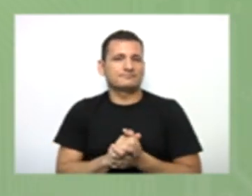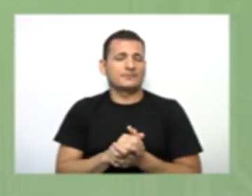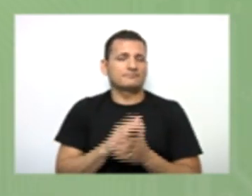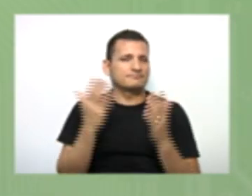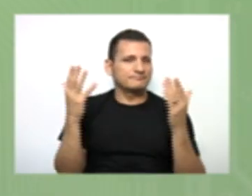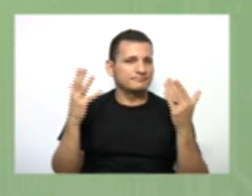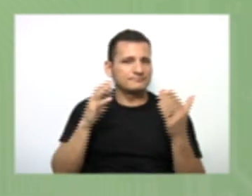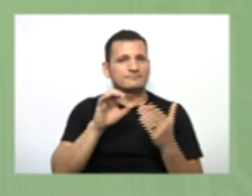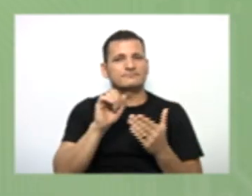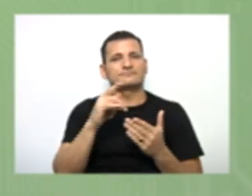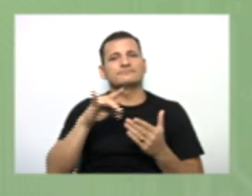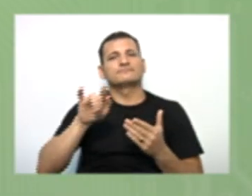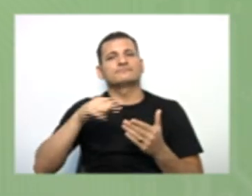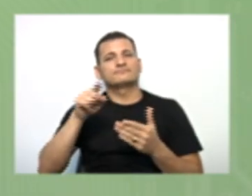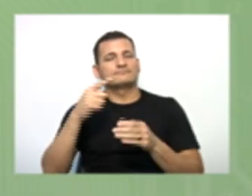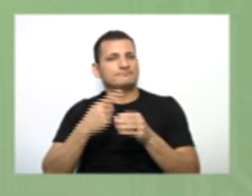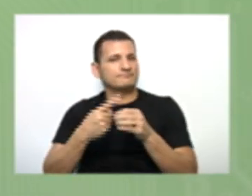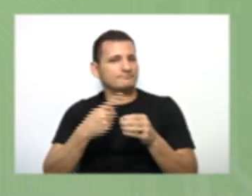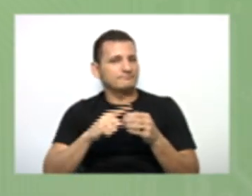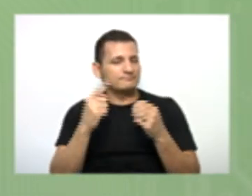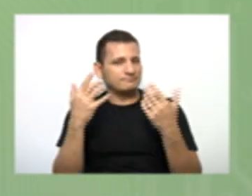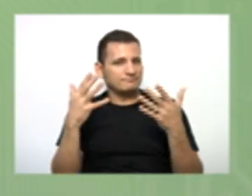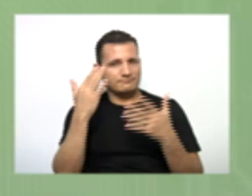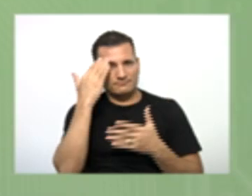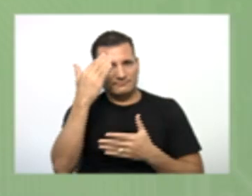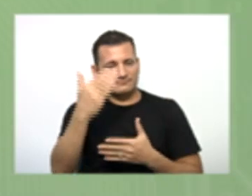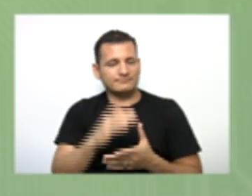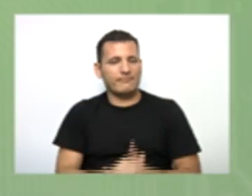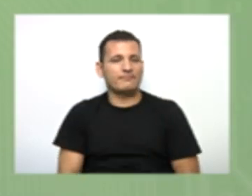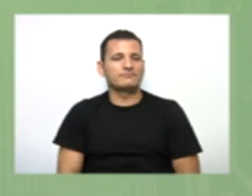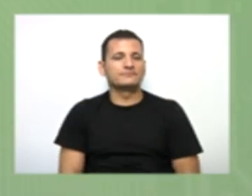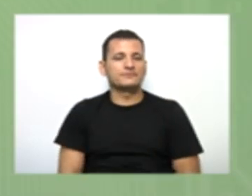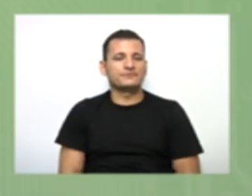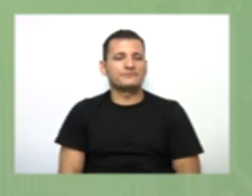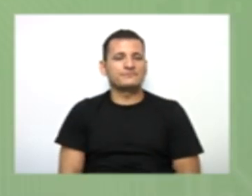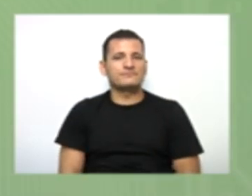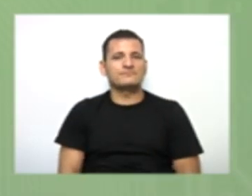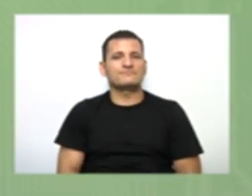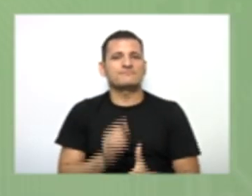pela participação de vocês aí. Vamos para a questão número 2?